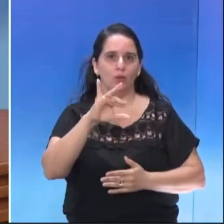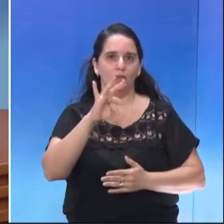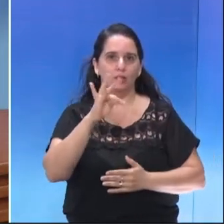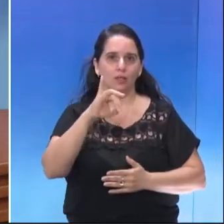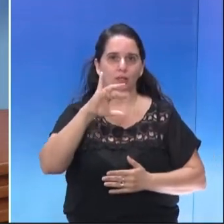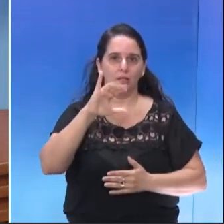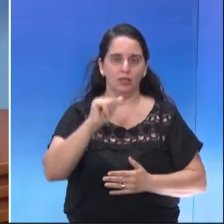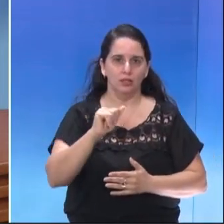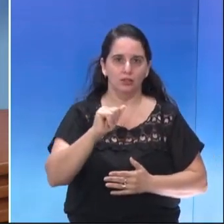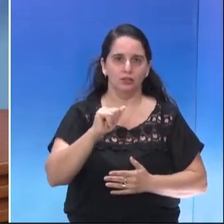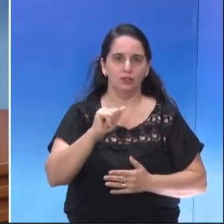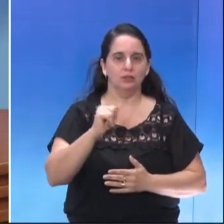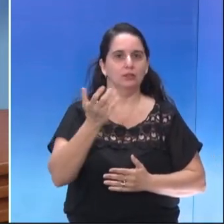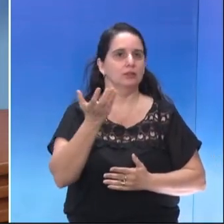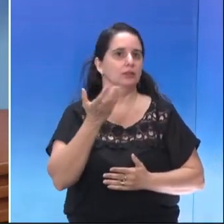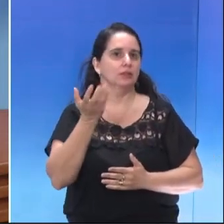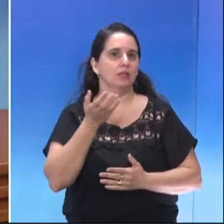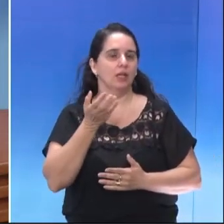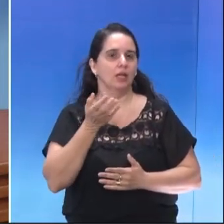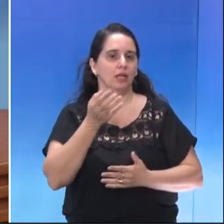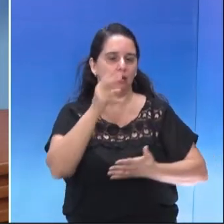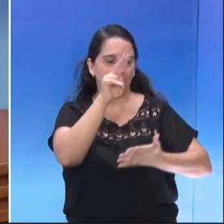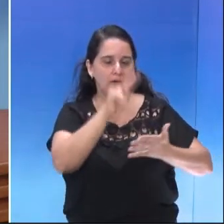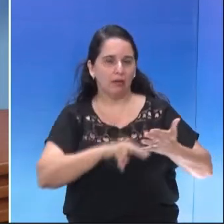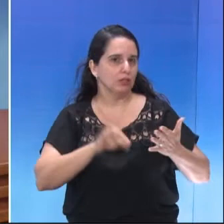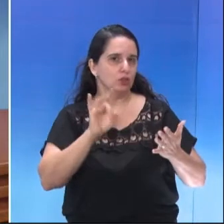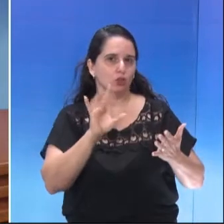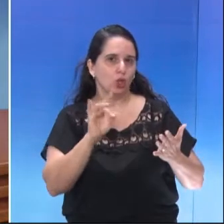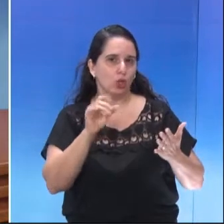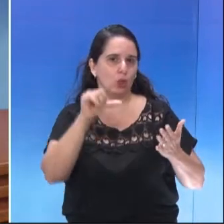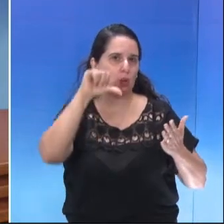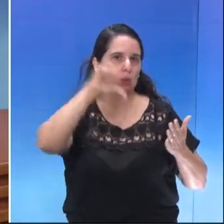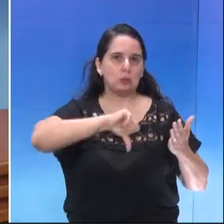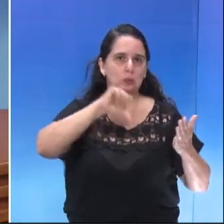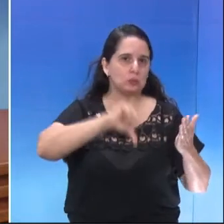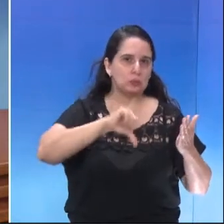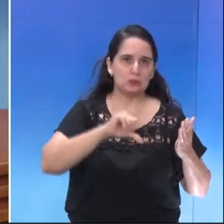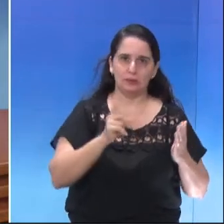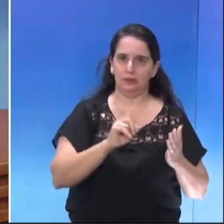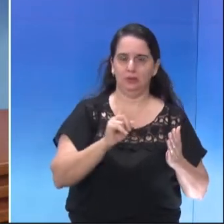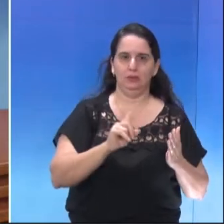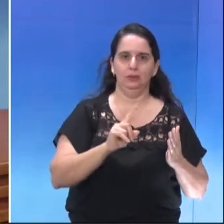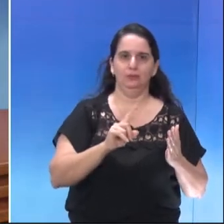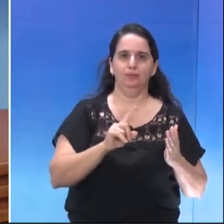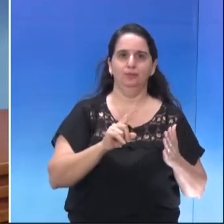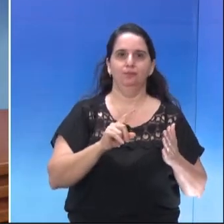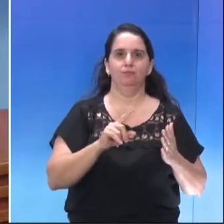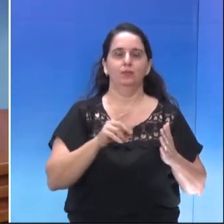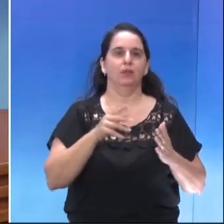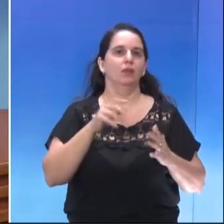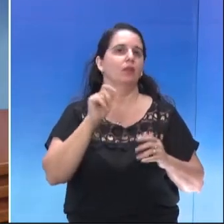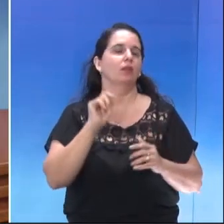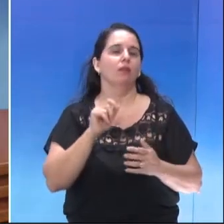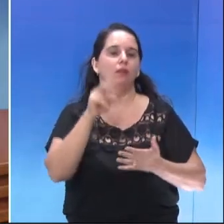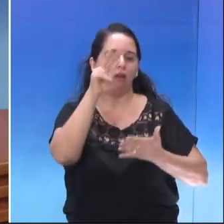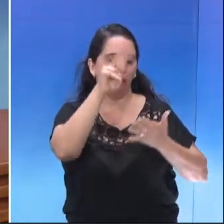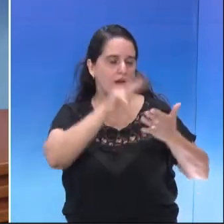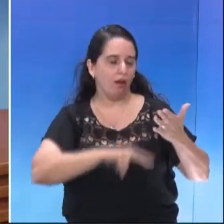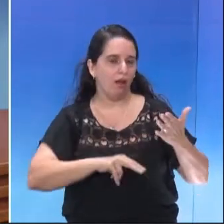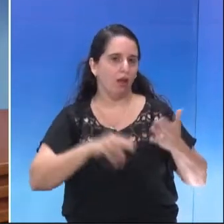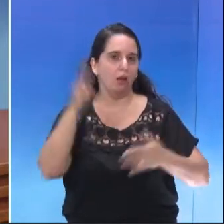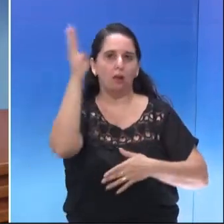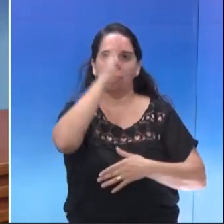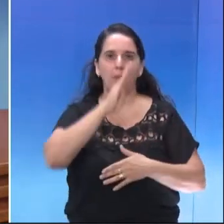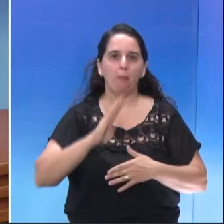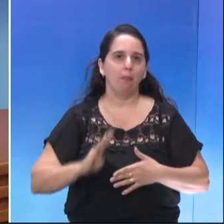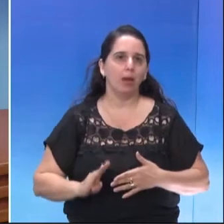mais só a crítica, não ler mais só os pontos negativos, não ler mais que o Brasil está